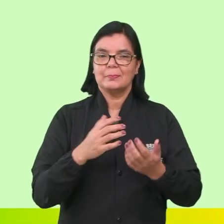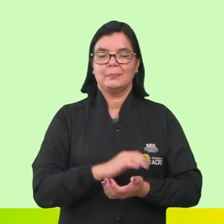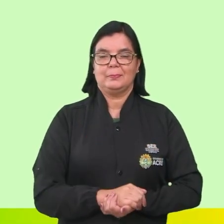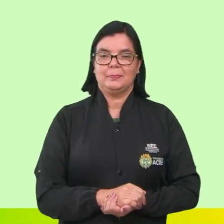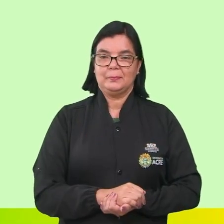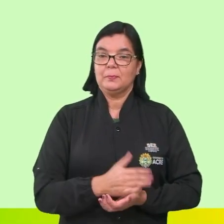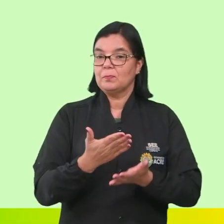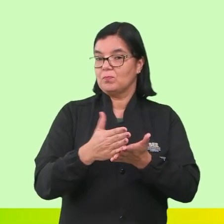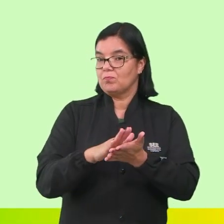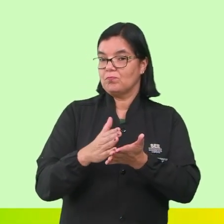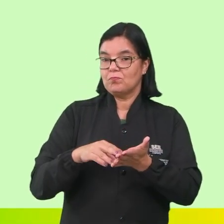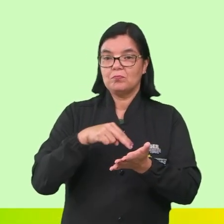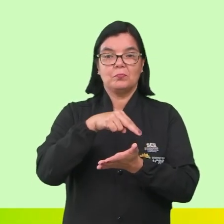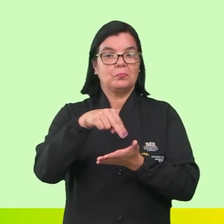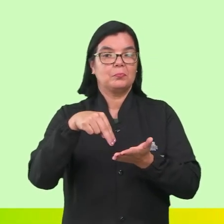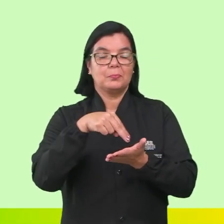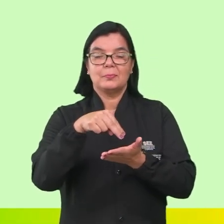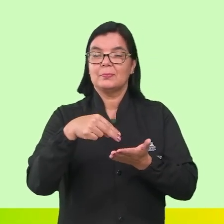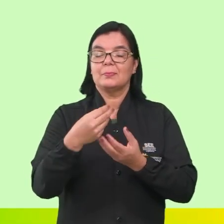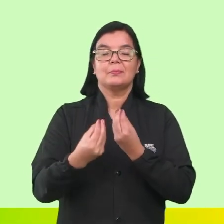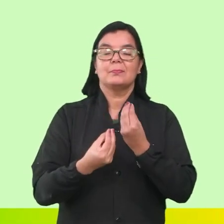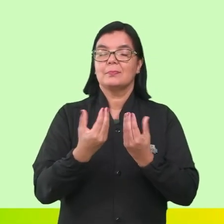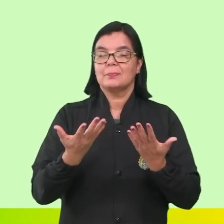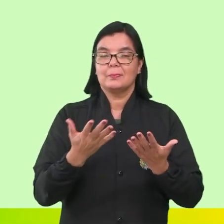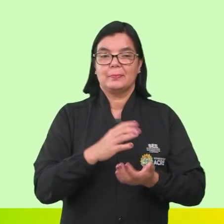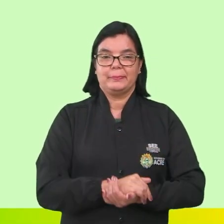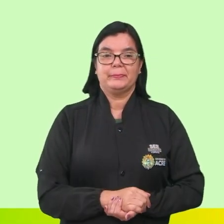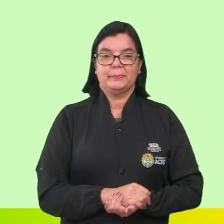uma manifestação artística, uma dança.